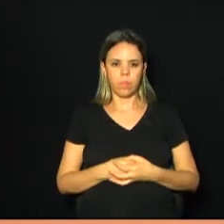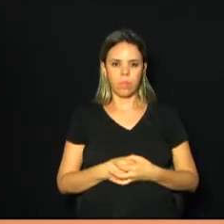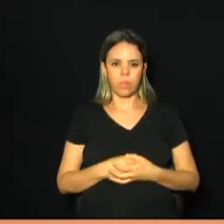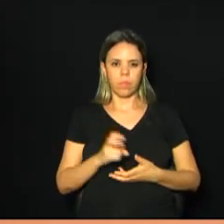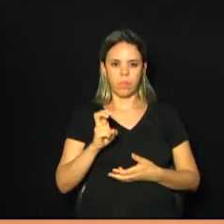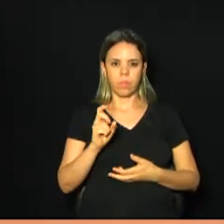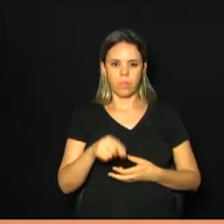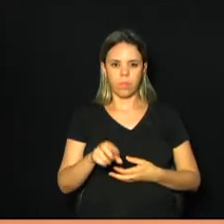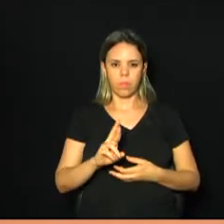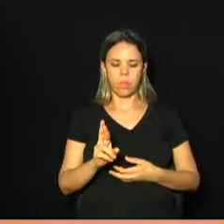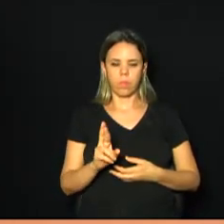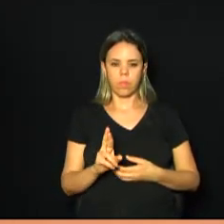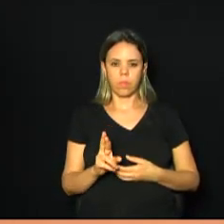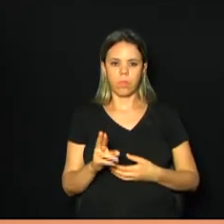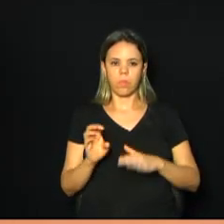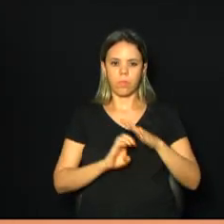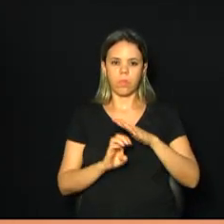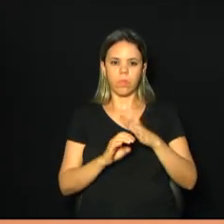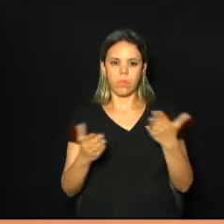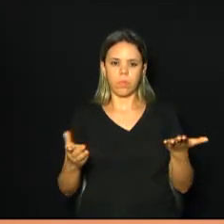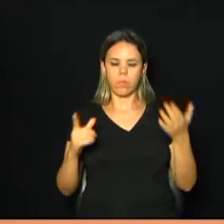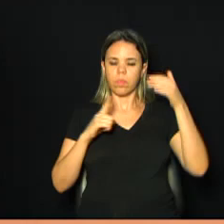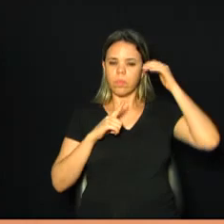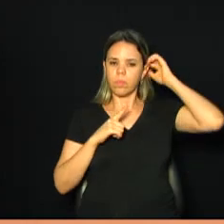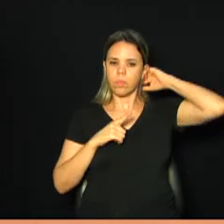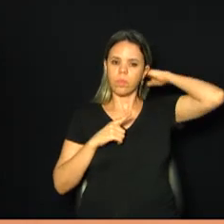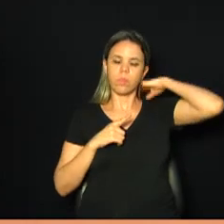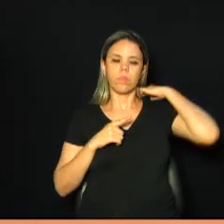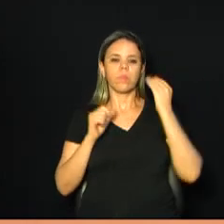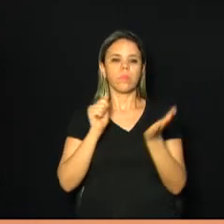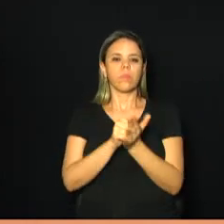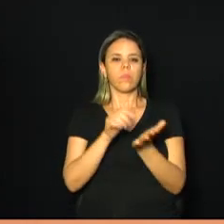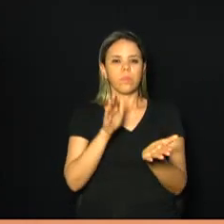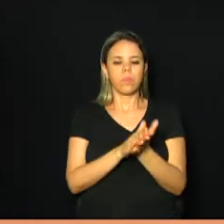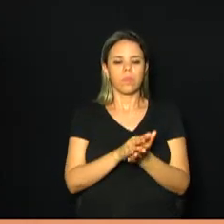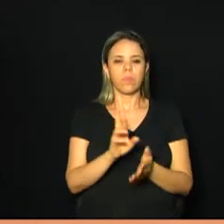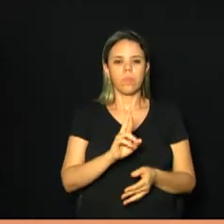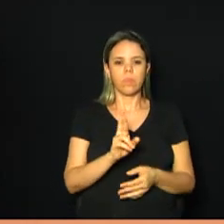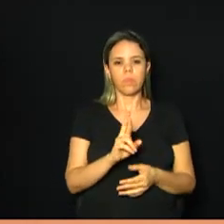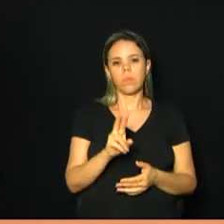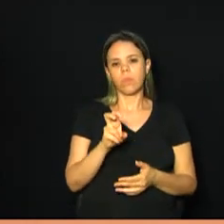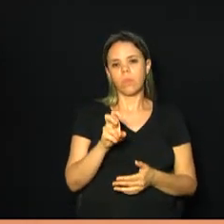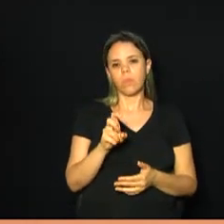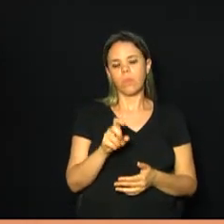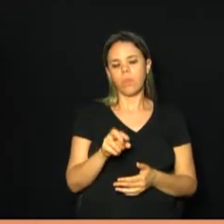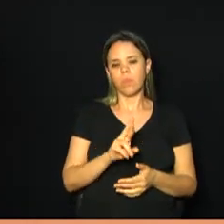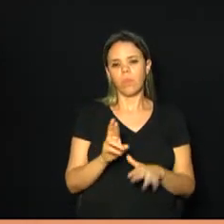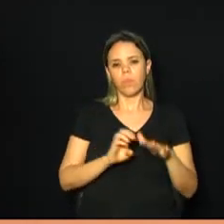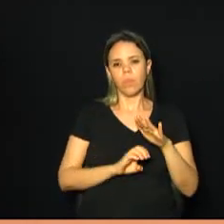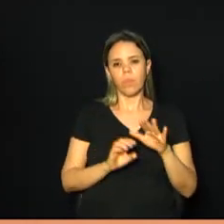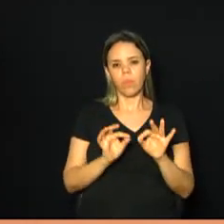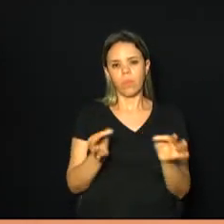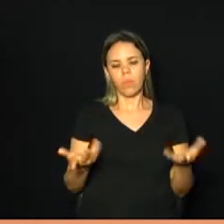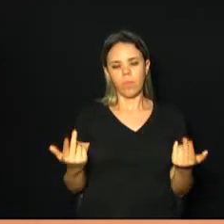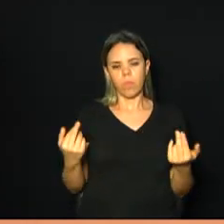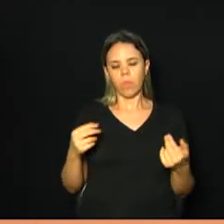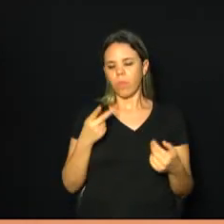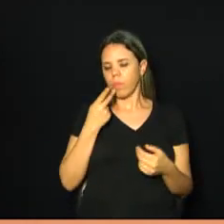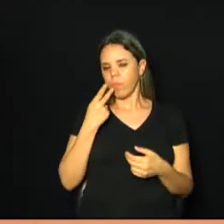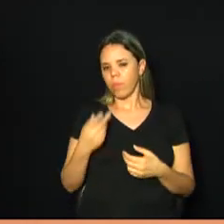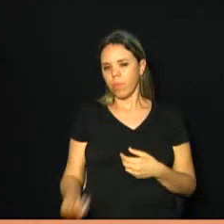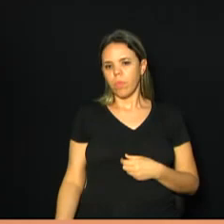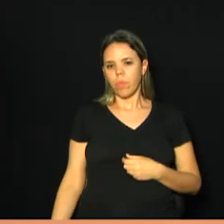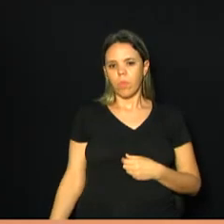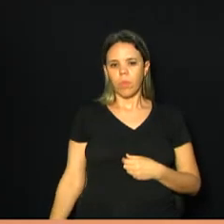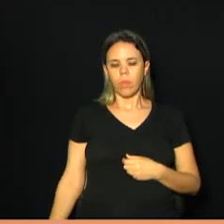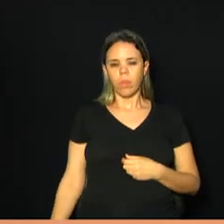R$ 5.000. Qual empresa hoje que tem condições de receber uma multa de 5 mil de porte pequeno? Essa, igual o doutor Leandro falou,